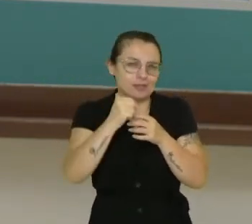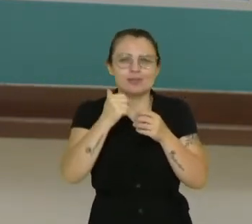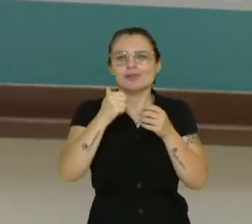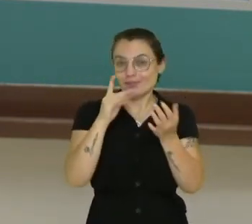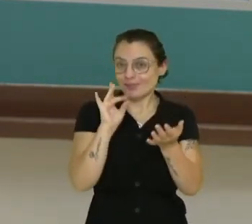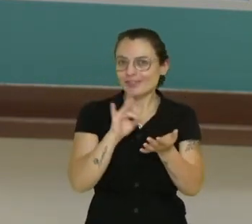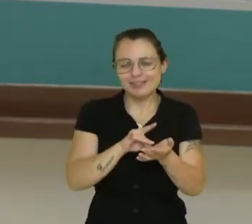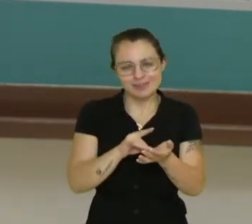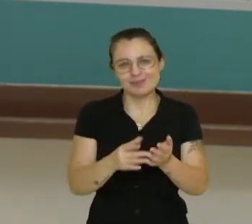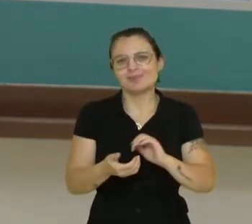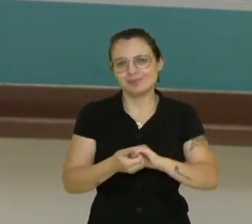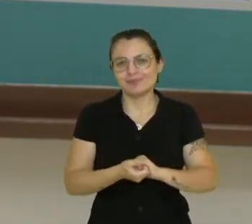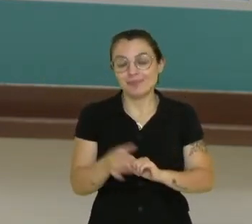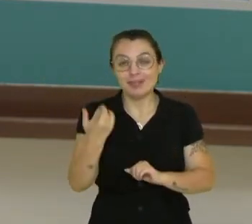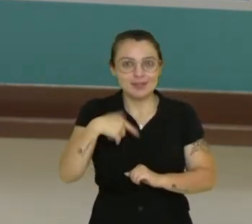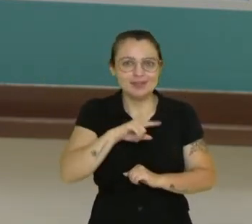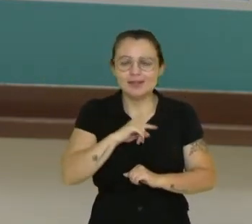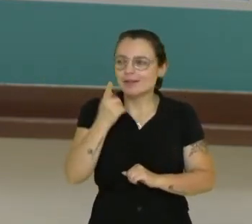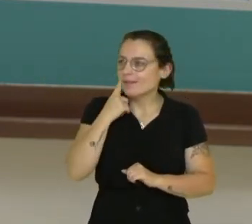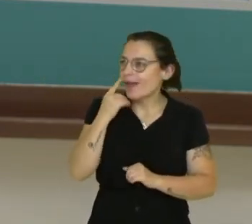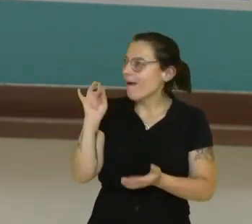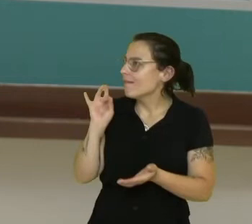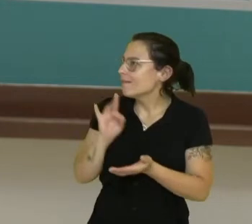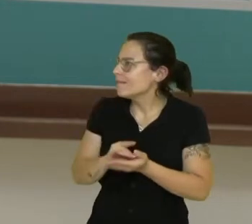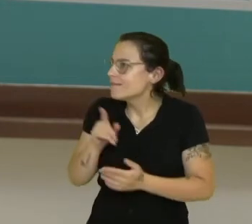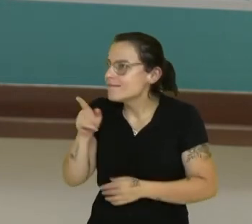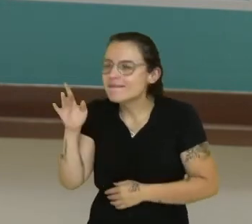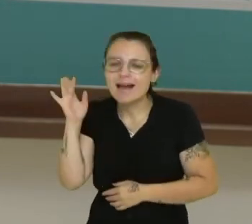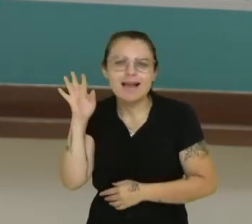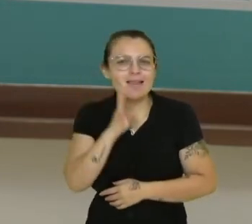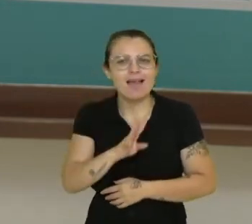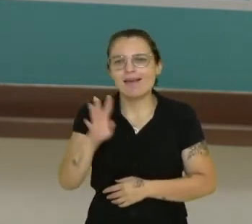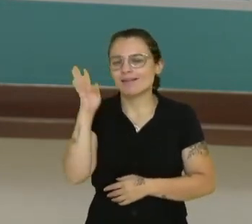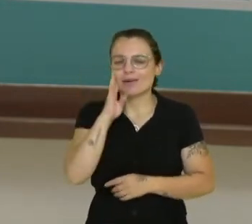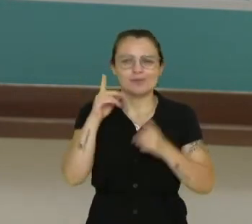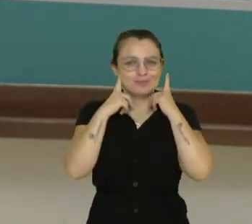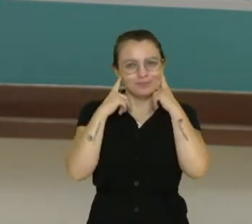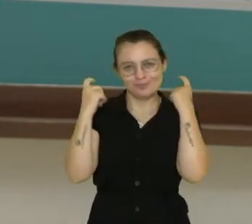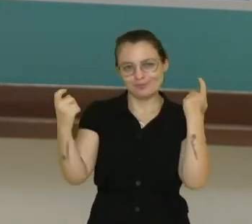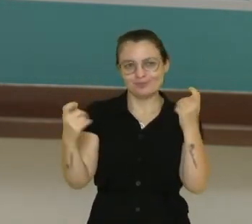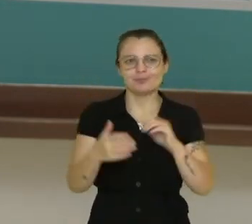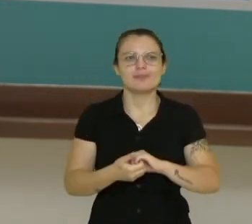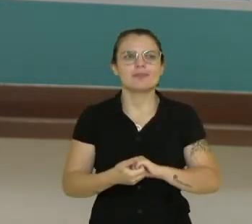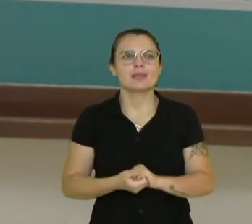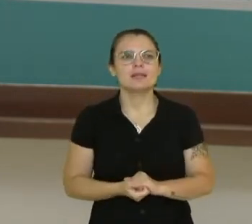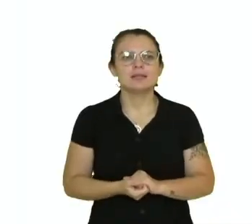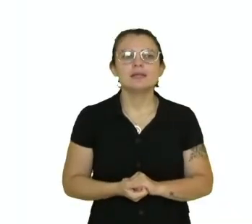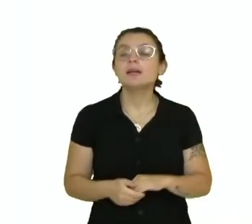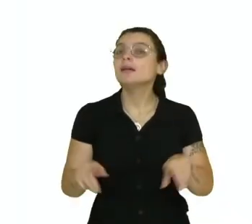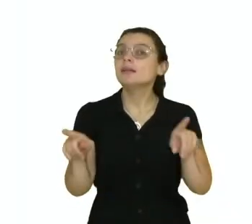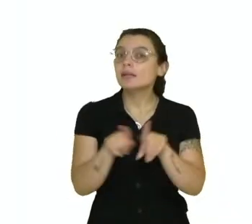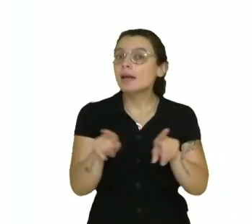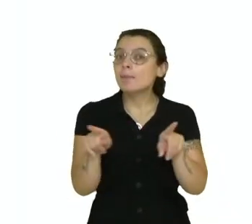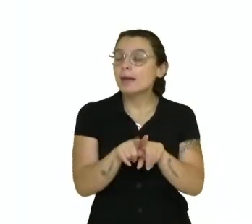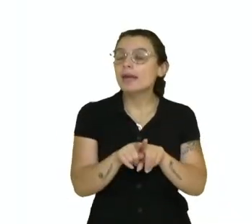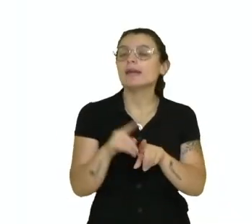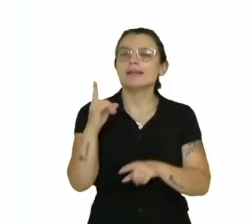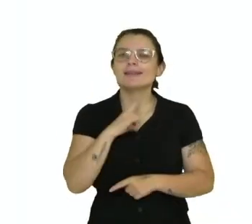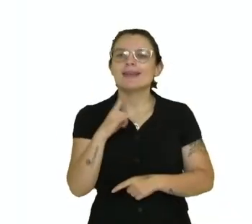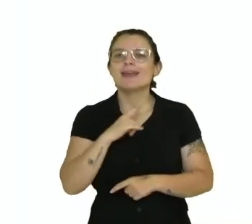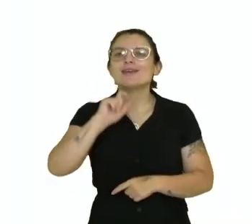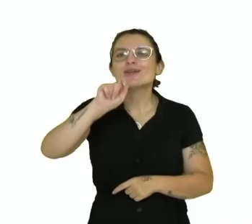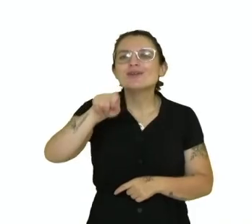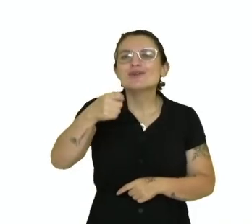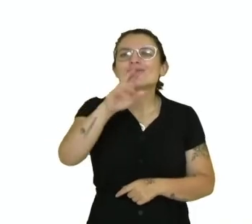saxofone? É lindo de ver ao vivo, ouvir ao vivo o som do saxofone. Instrumentos de corda, o